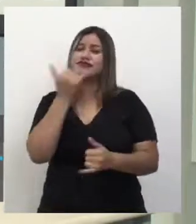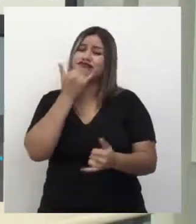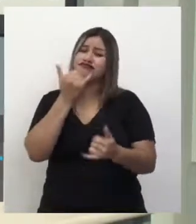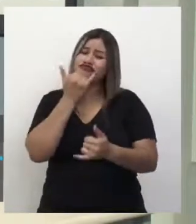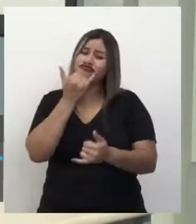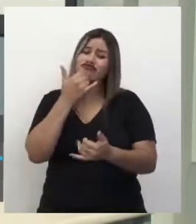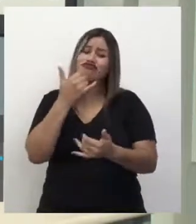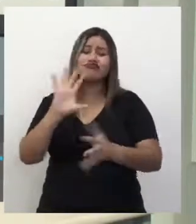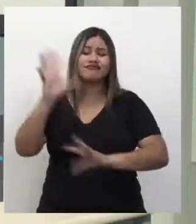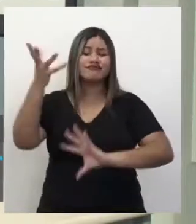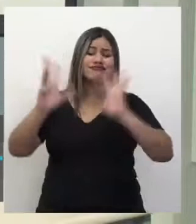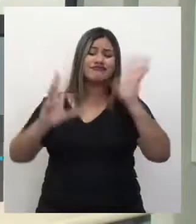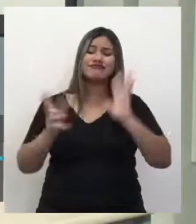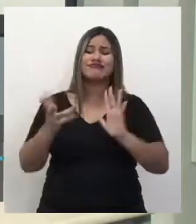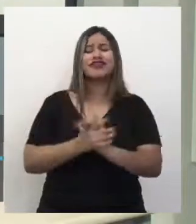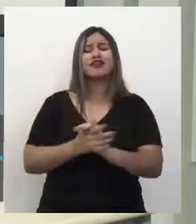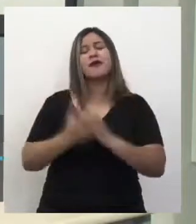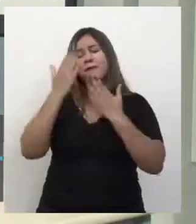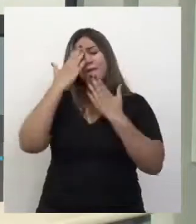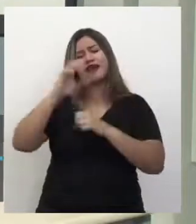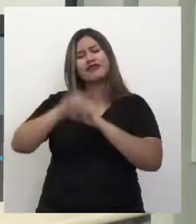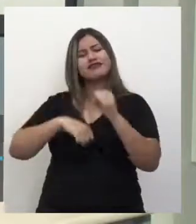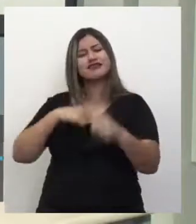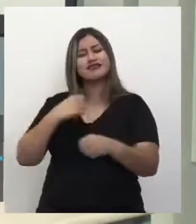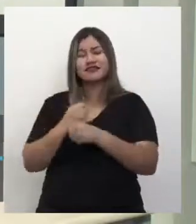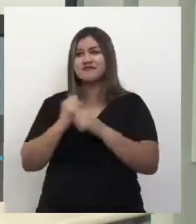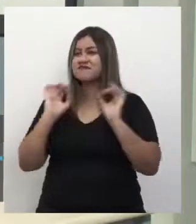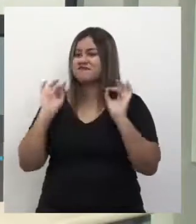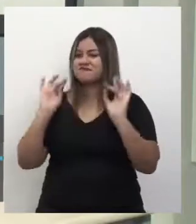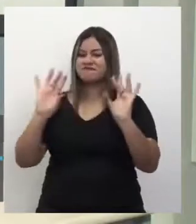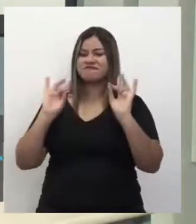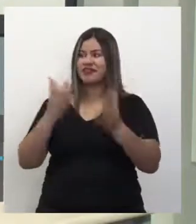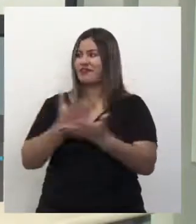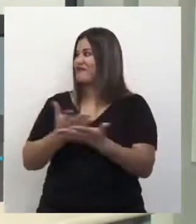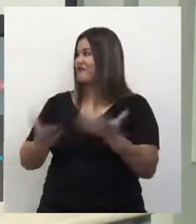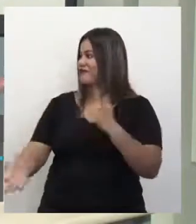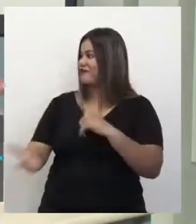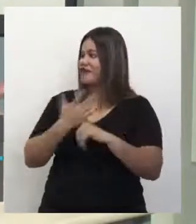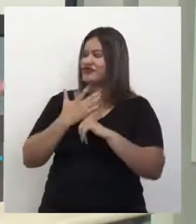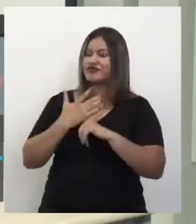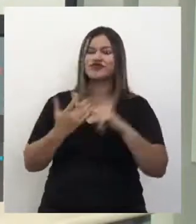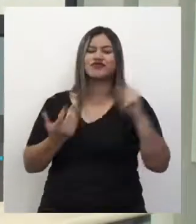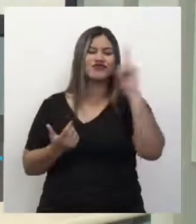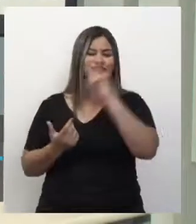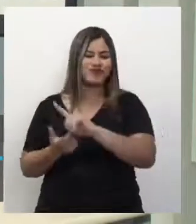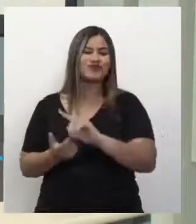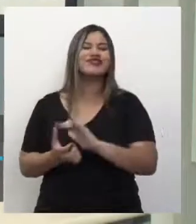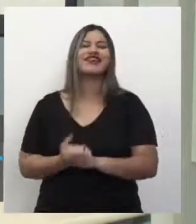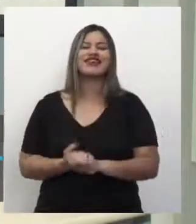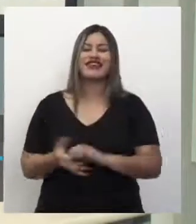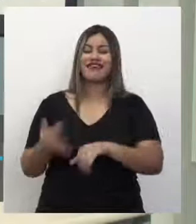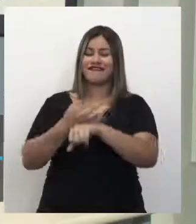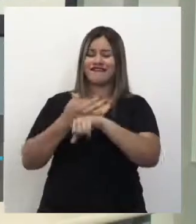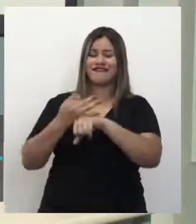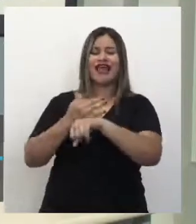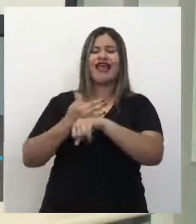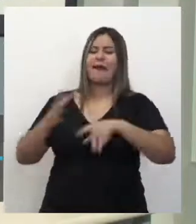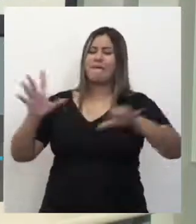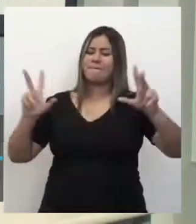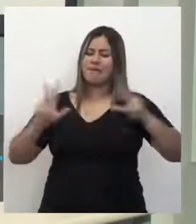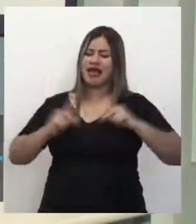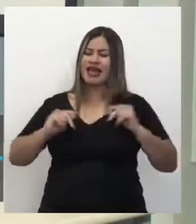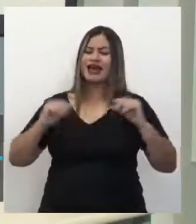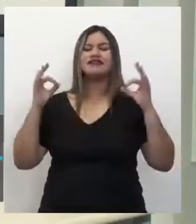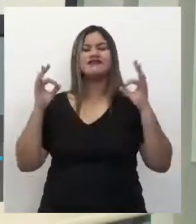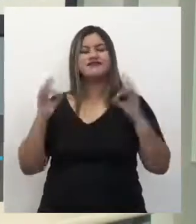coisa. Obrigada por esse ano, foi incrível para mim. Com a ajuda de vocês, a gente chegou até aqui. Férias merecidas